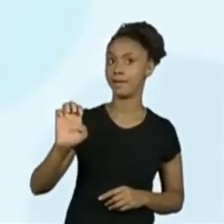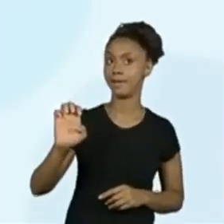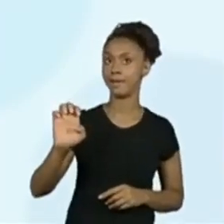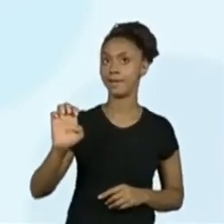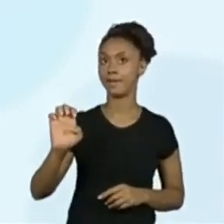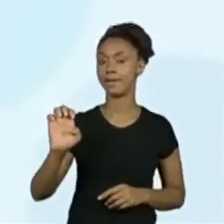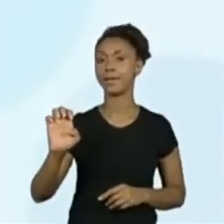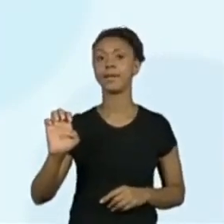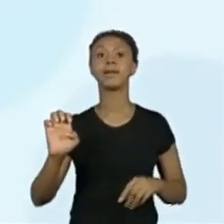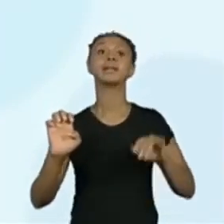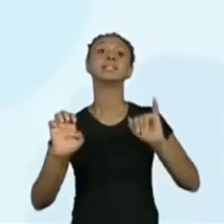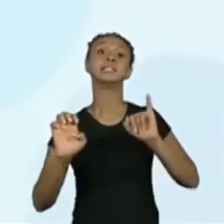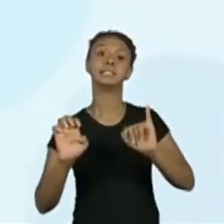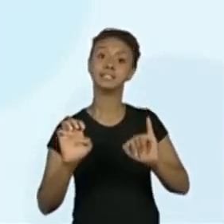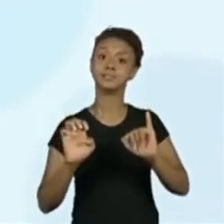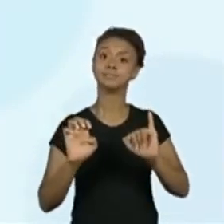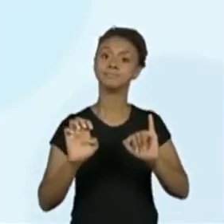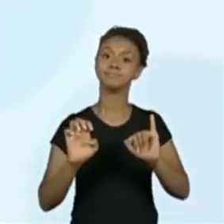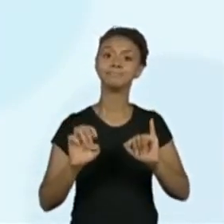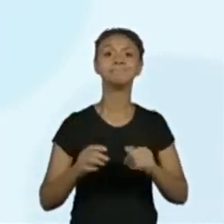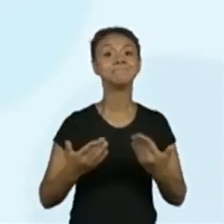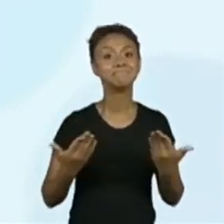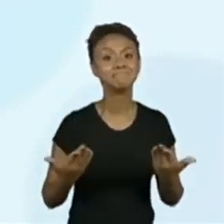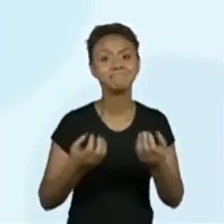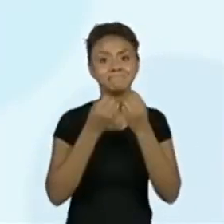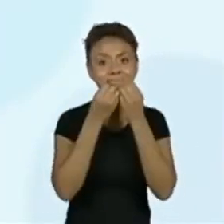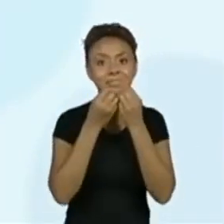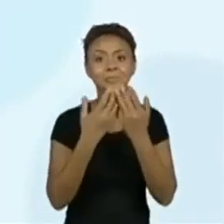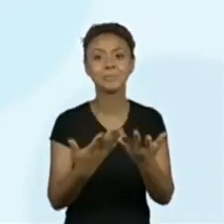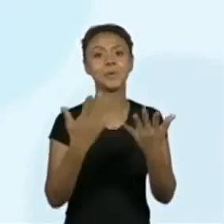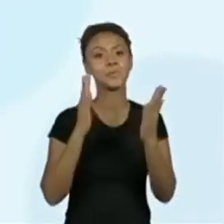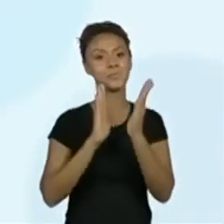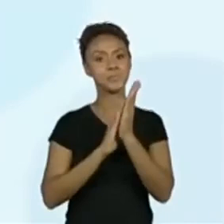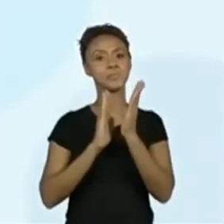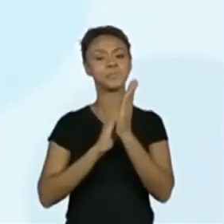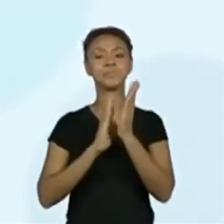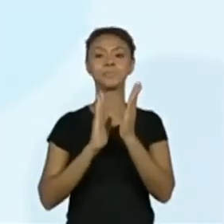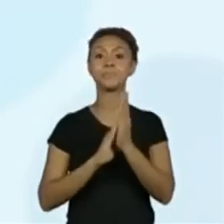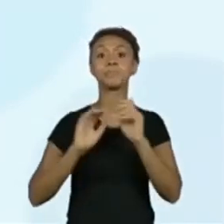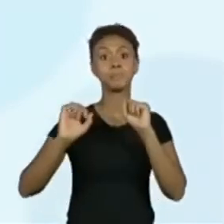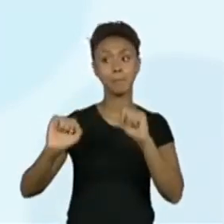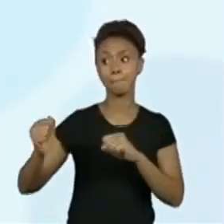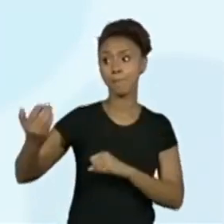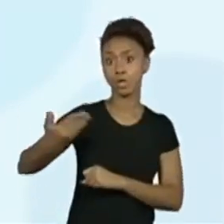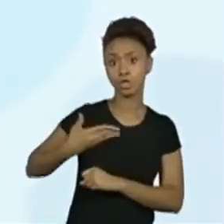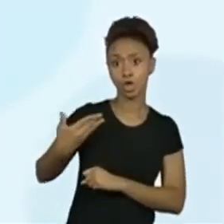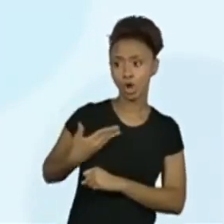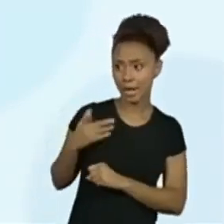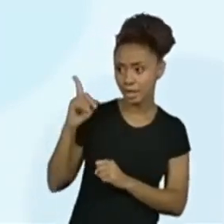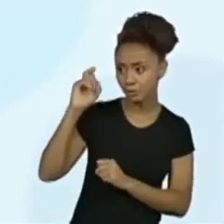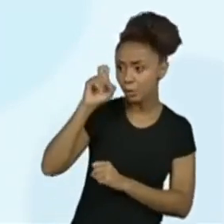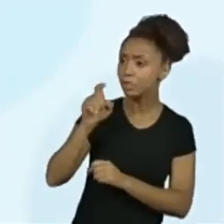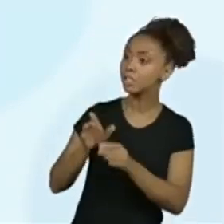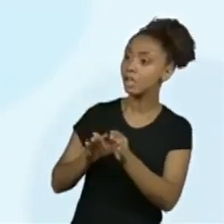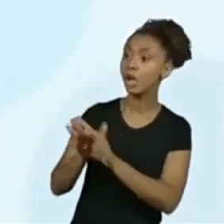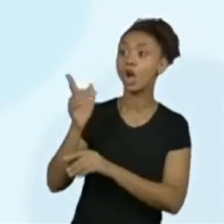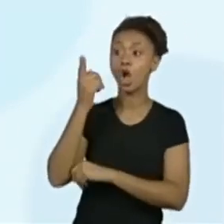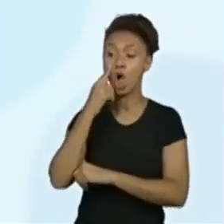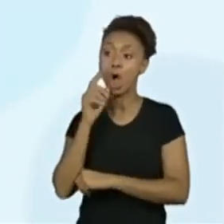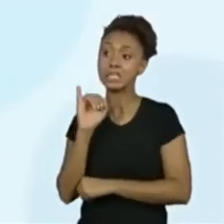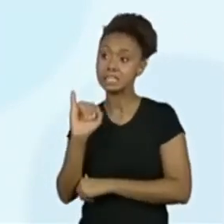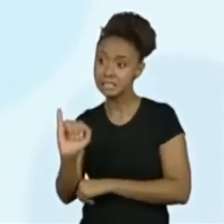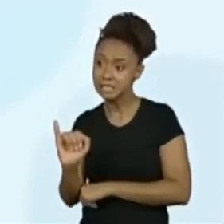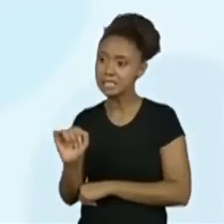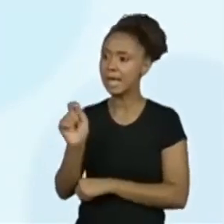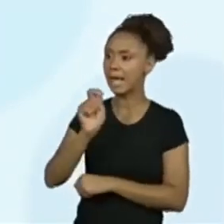E. I. I. Muito bem. Então, você pode orientar o seu colega que tem dificuldade assim. Olha,